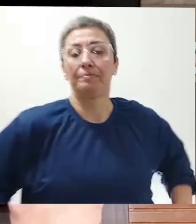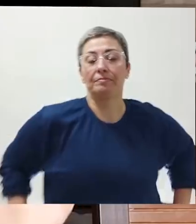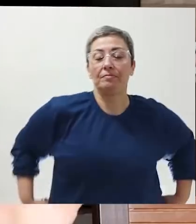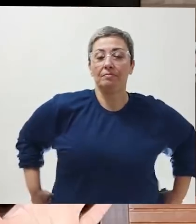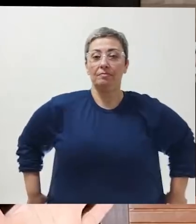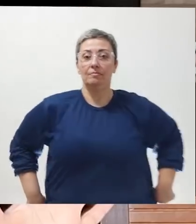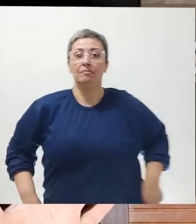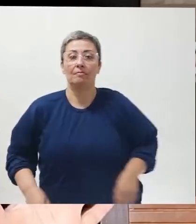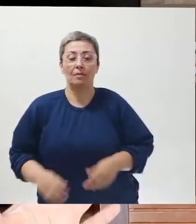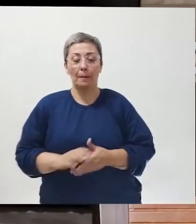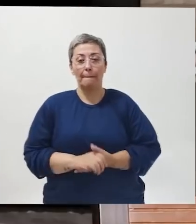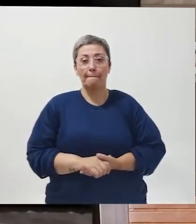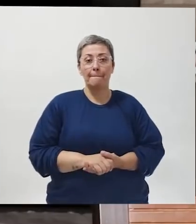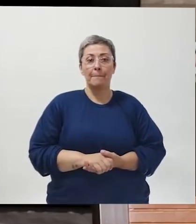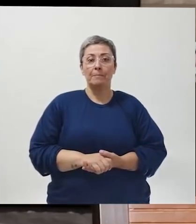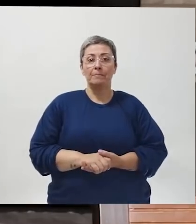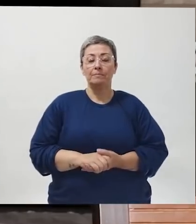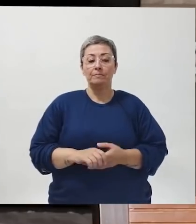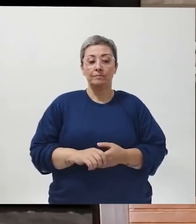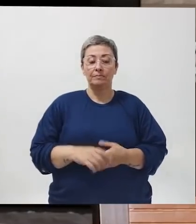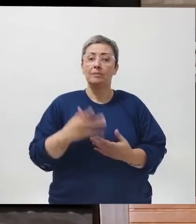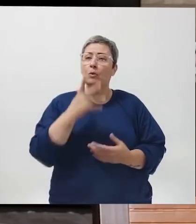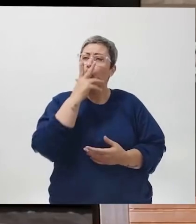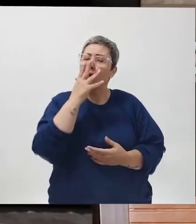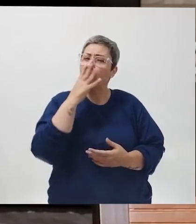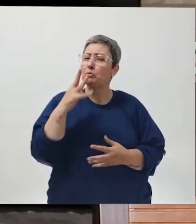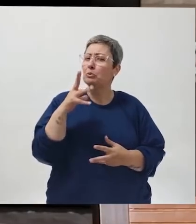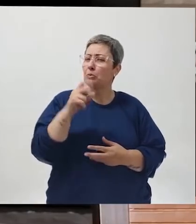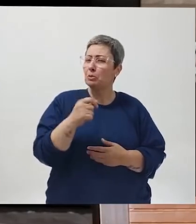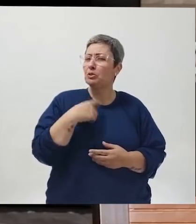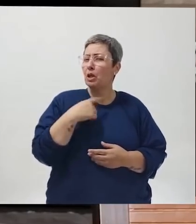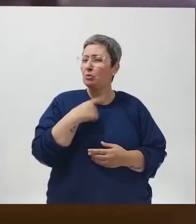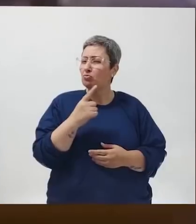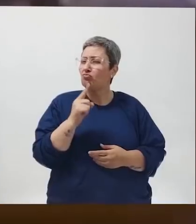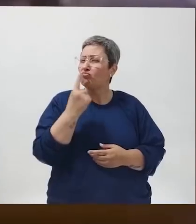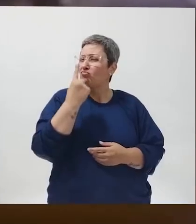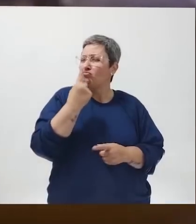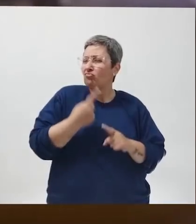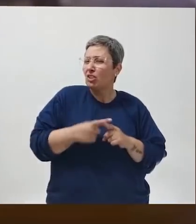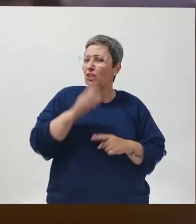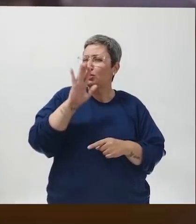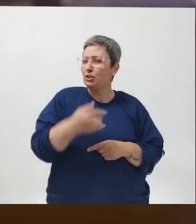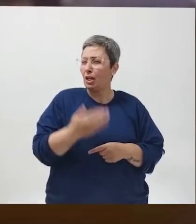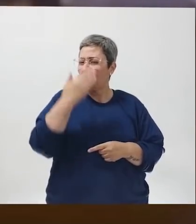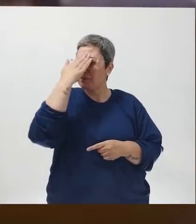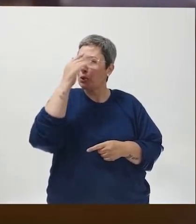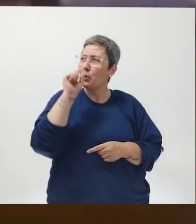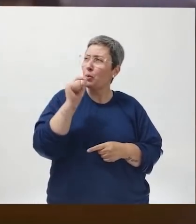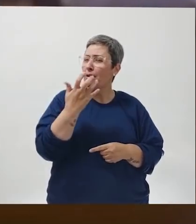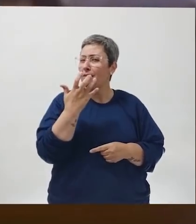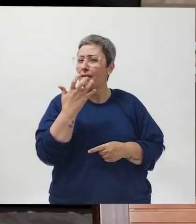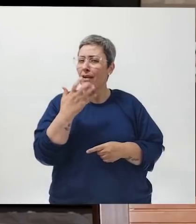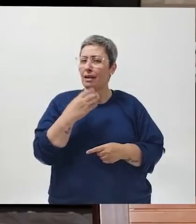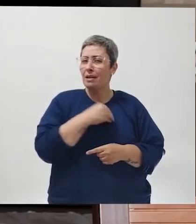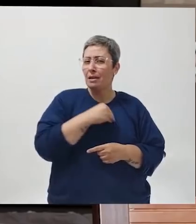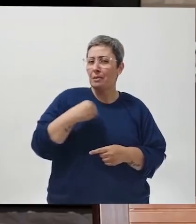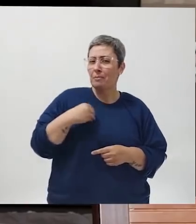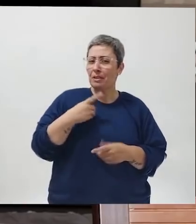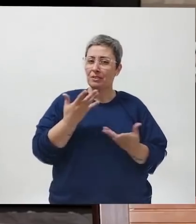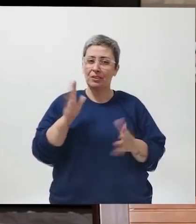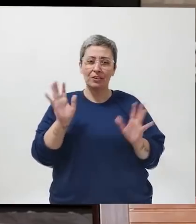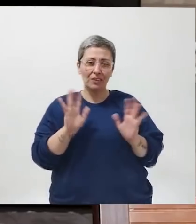Eu acho que todo mundo aqui, uma vez na vida, já pensou em ser médico. Olá, querida, você me chamou. Não é?